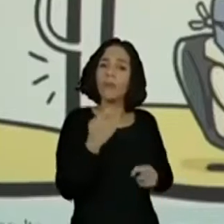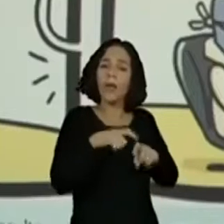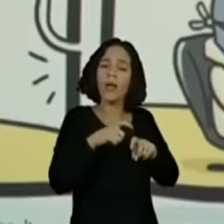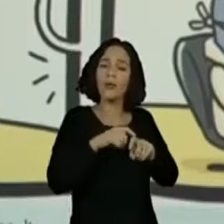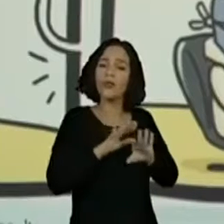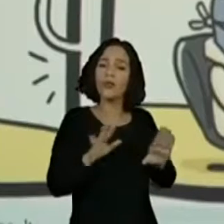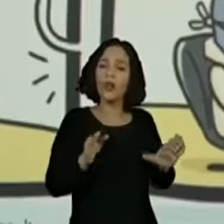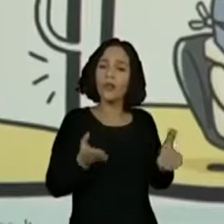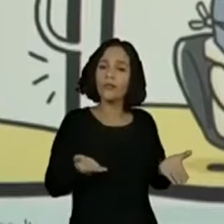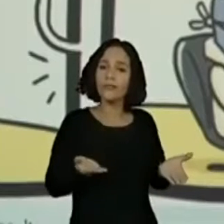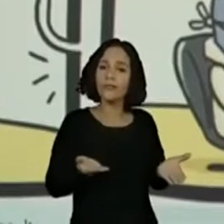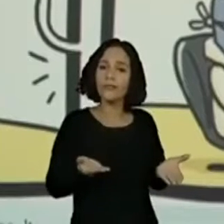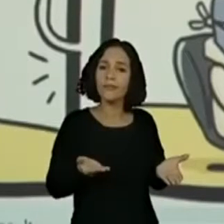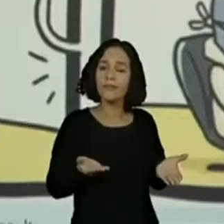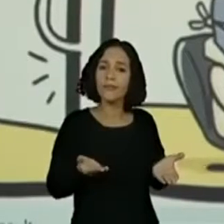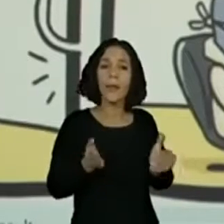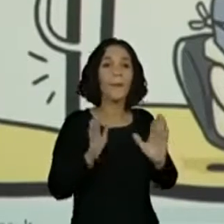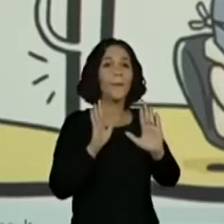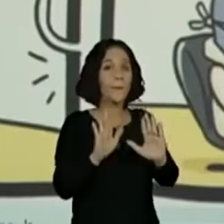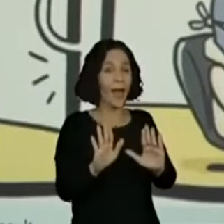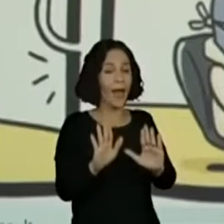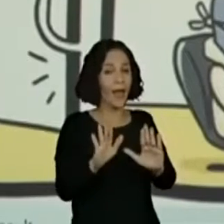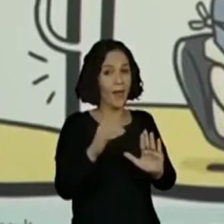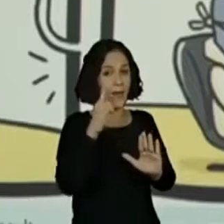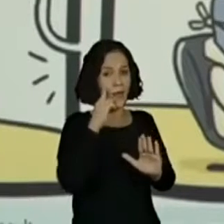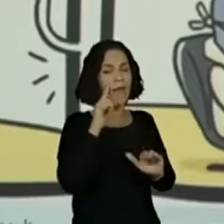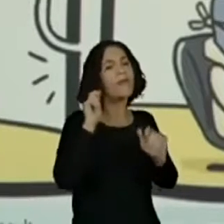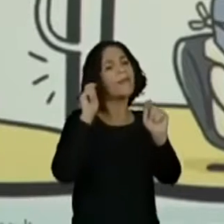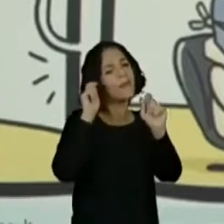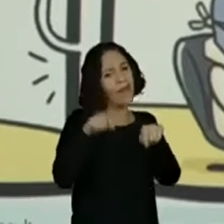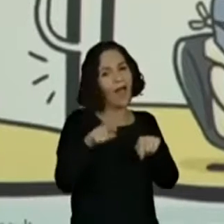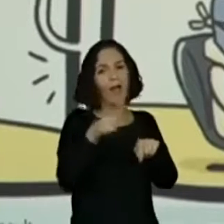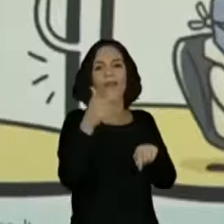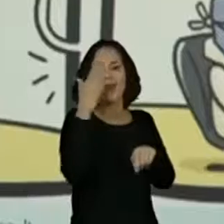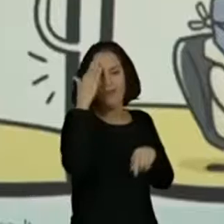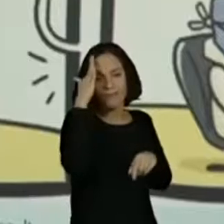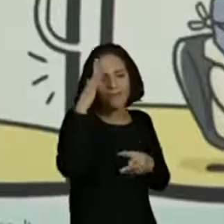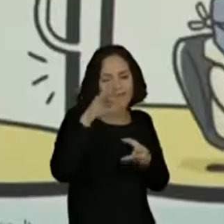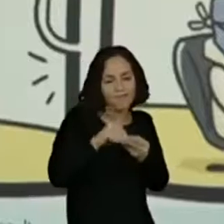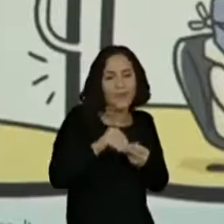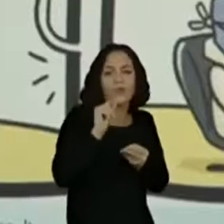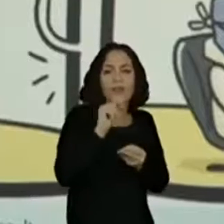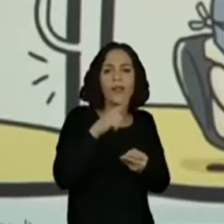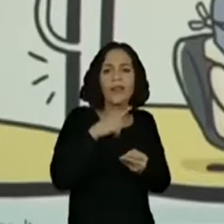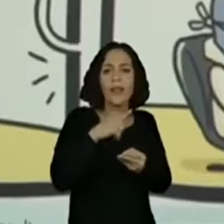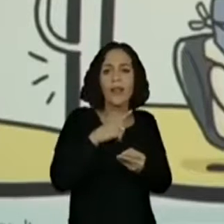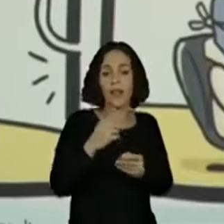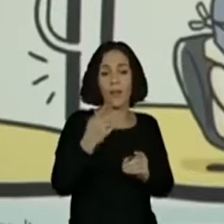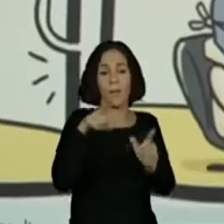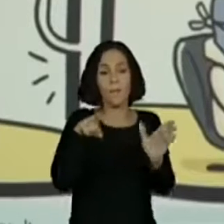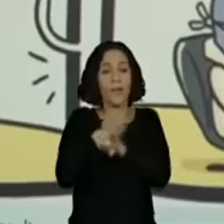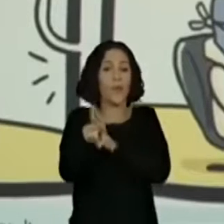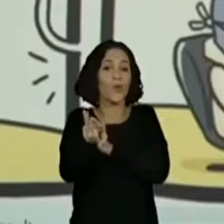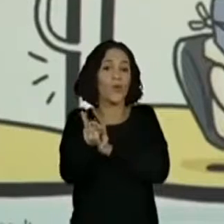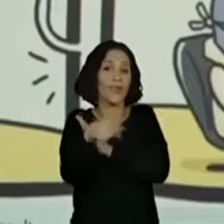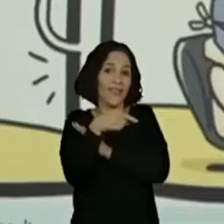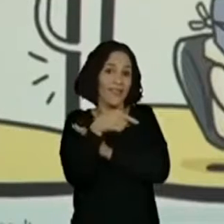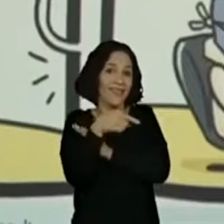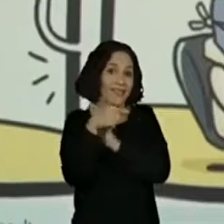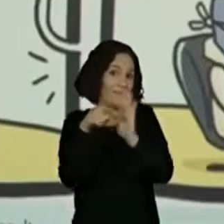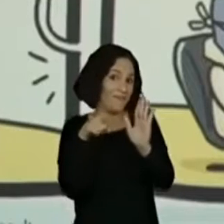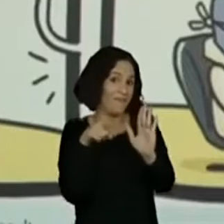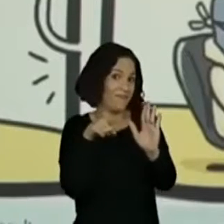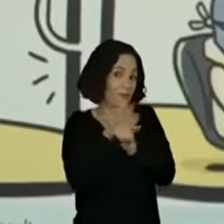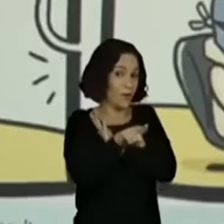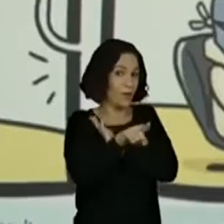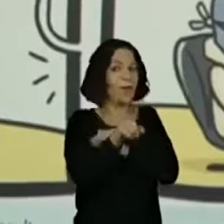o doutor que está aparecendo aí. Mas a gente tem a sensação de que ele está falando com alguém. Sim. Porque a gente tem uma pergunta e ele está falando o nome de